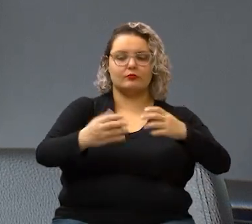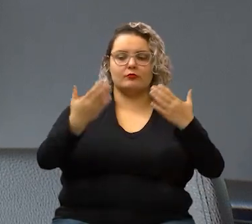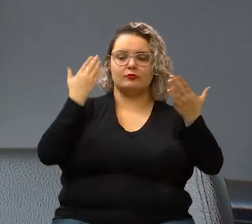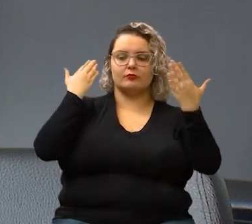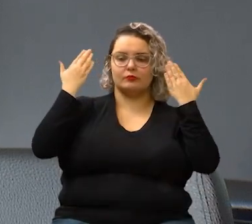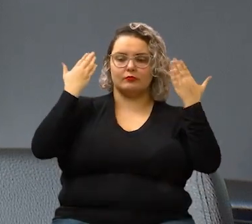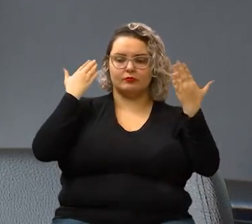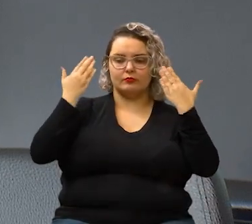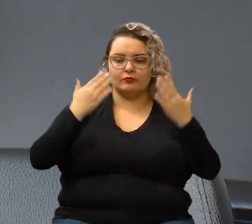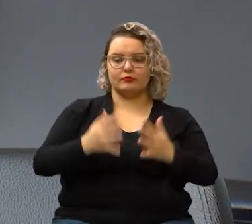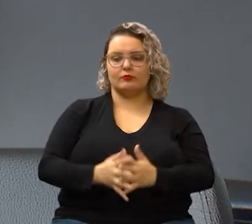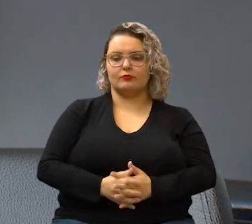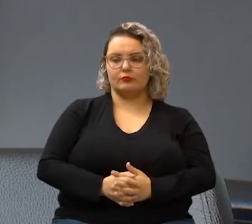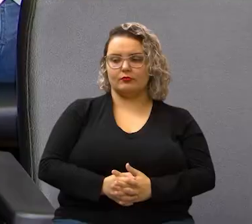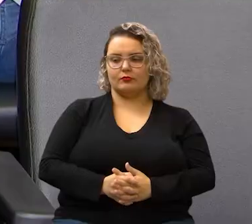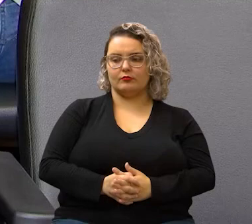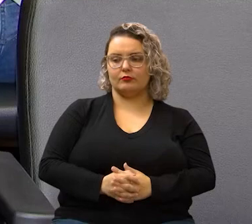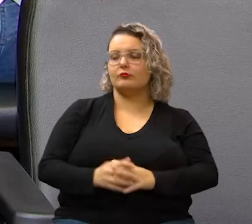reunião,